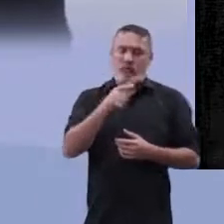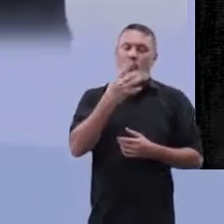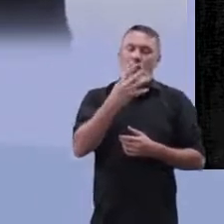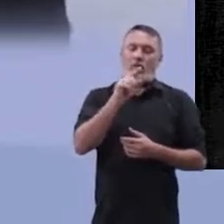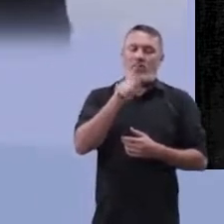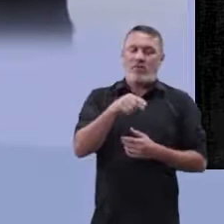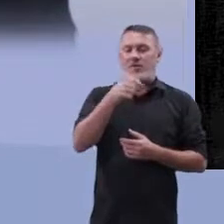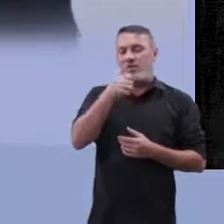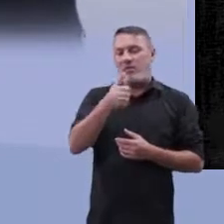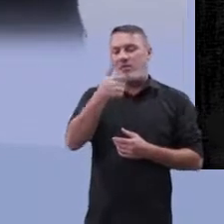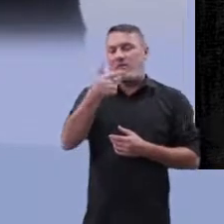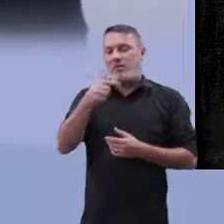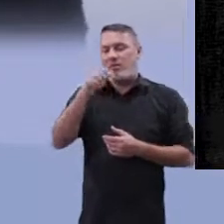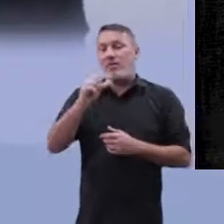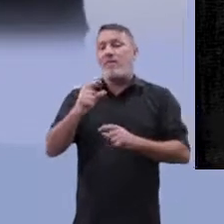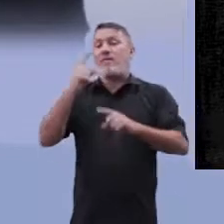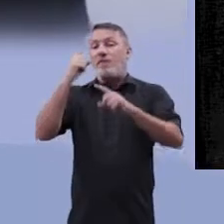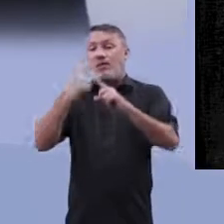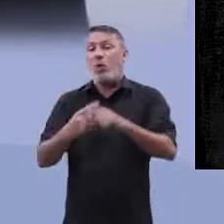só você fazer